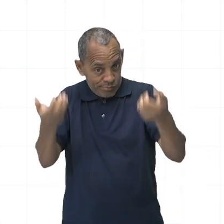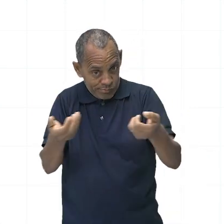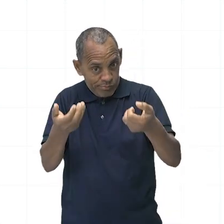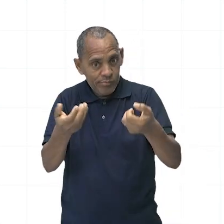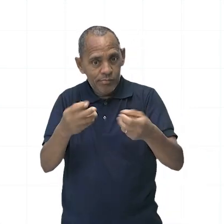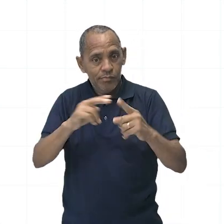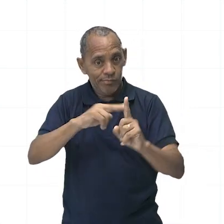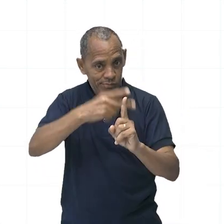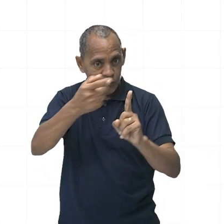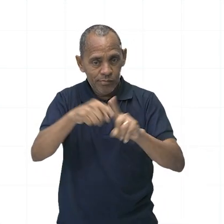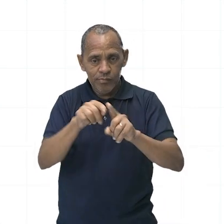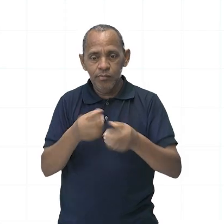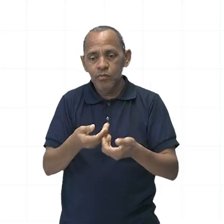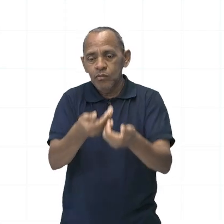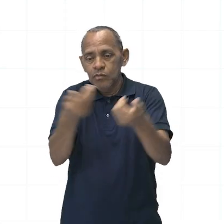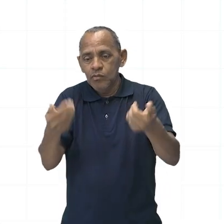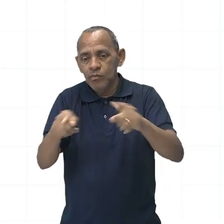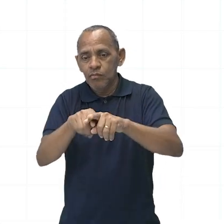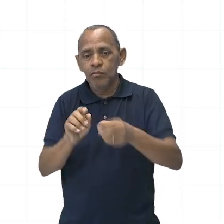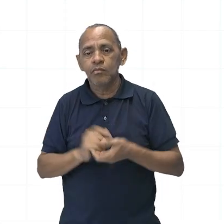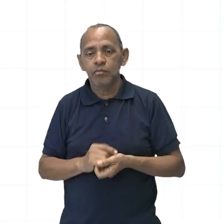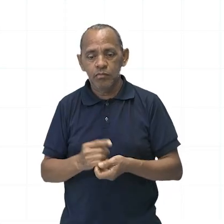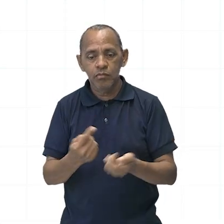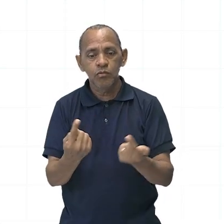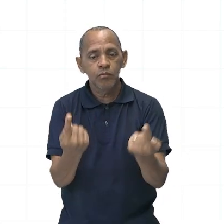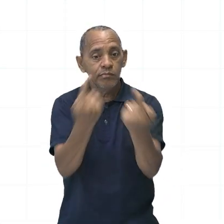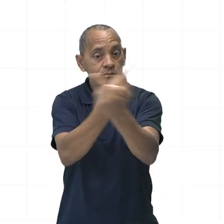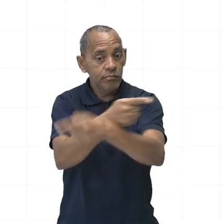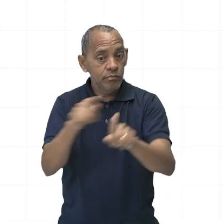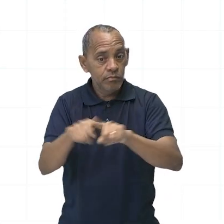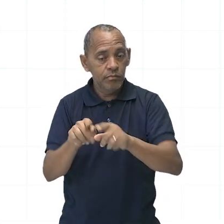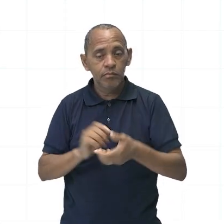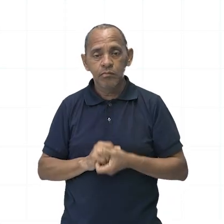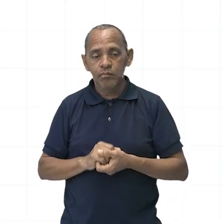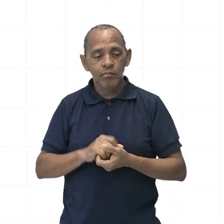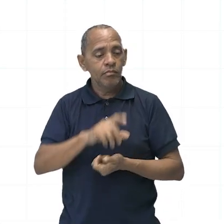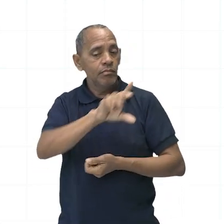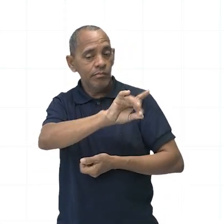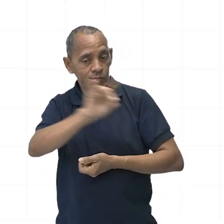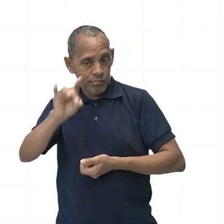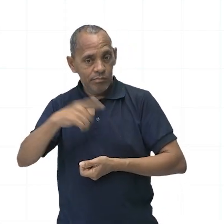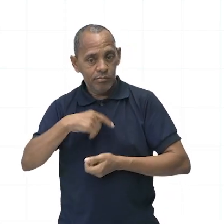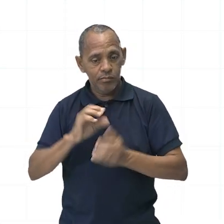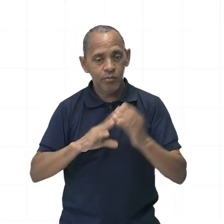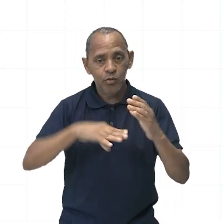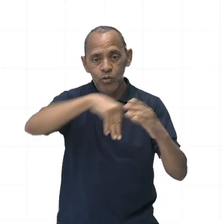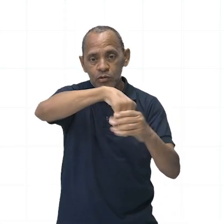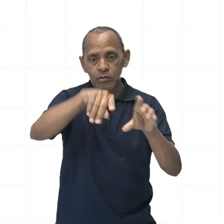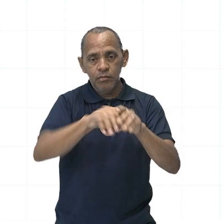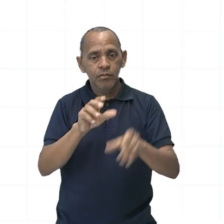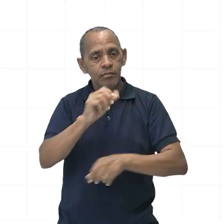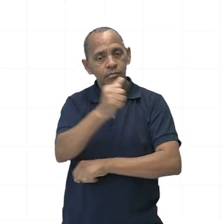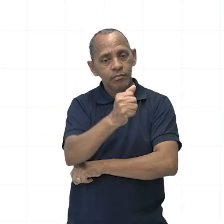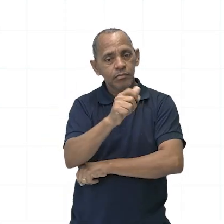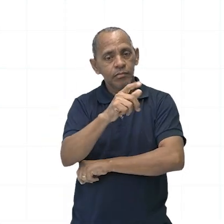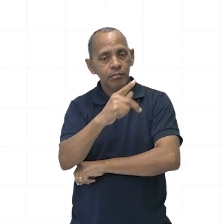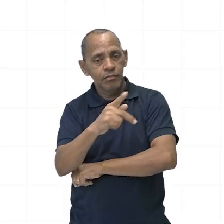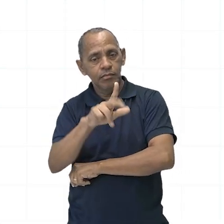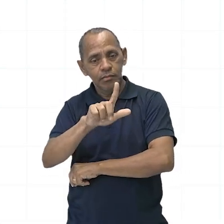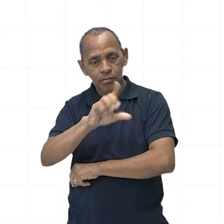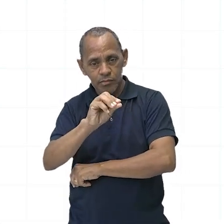e puxados para os polos opostos da célula. Cada polo recebe um conjunto haploide de